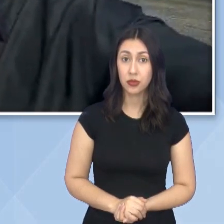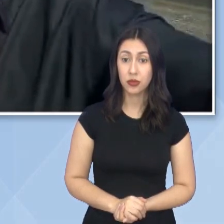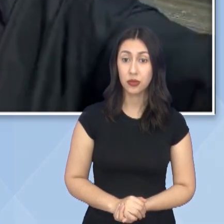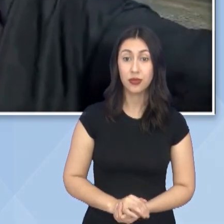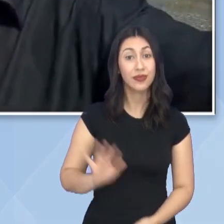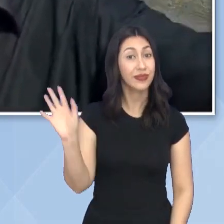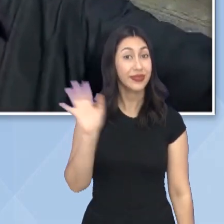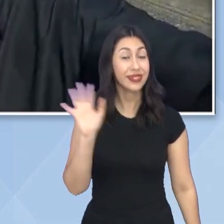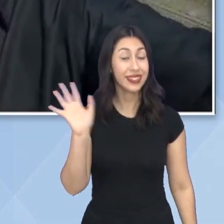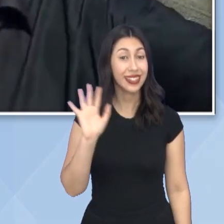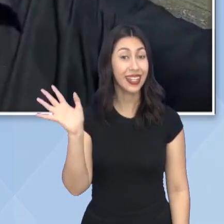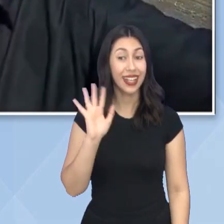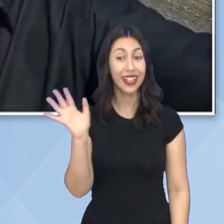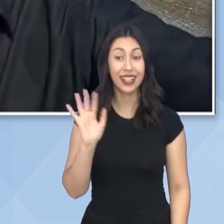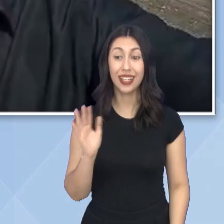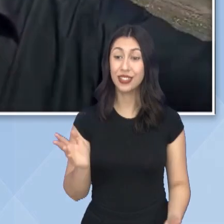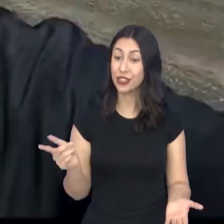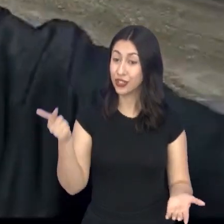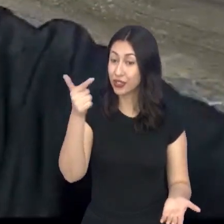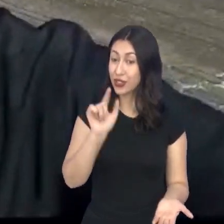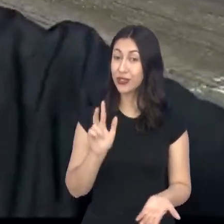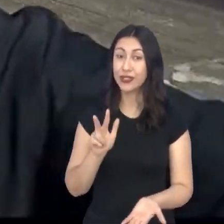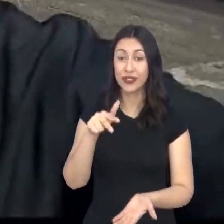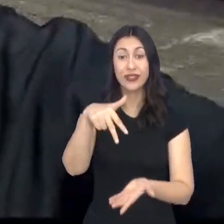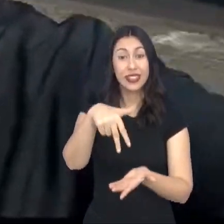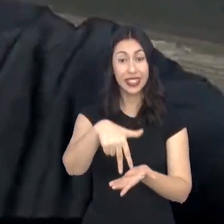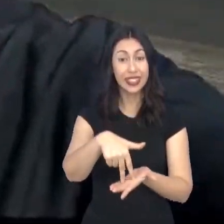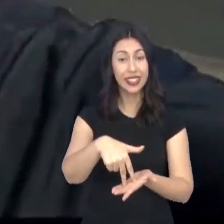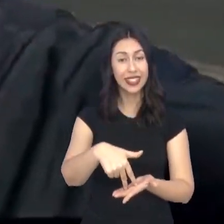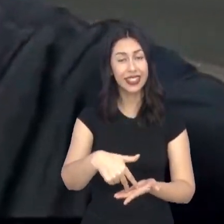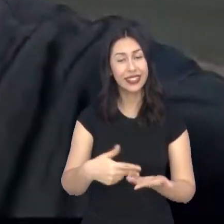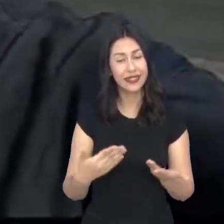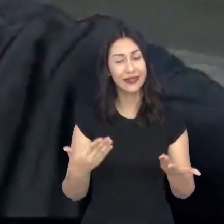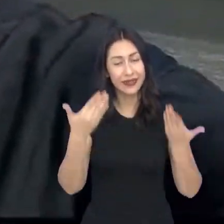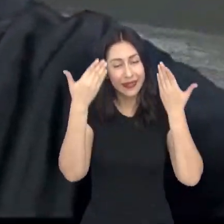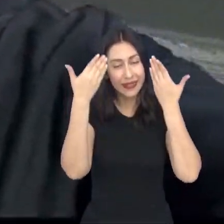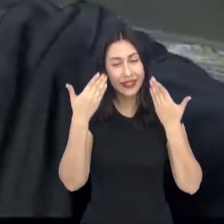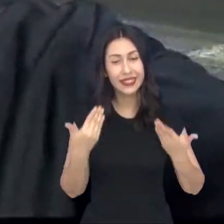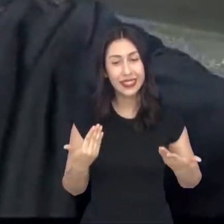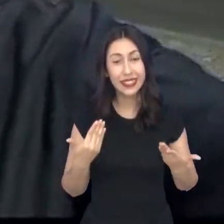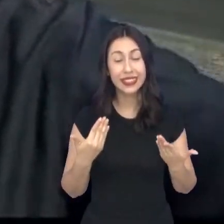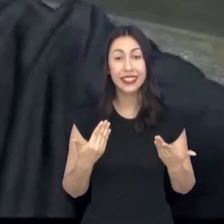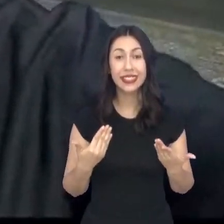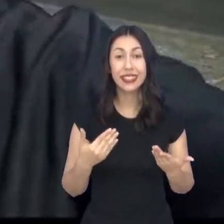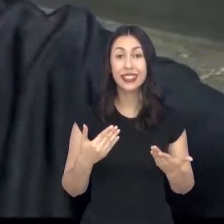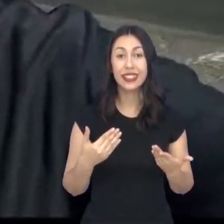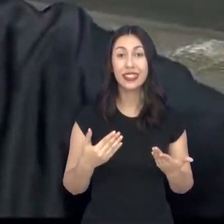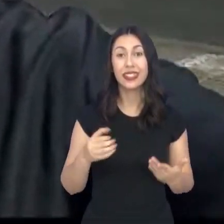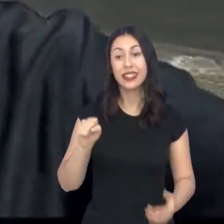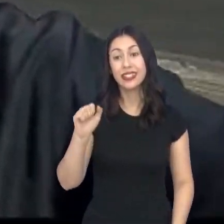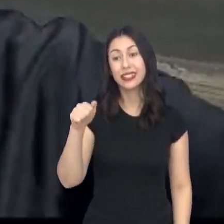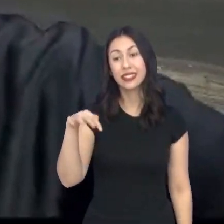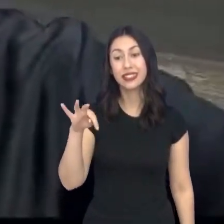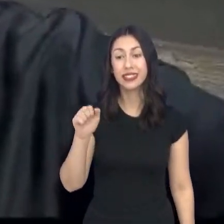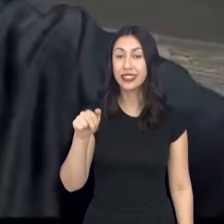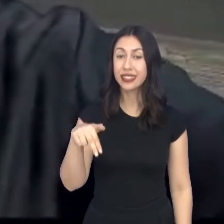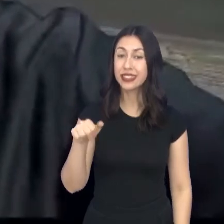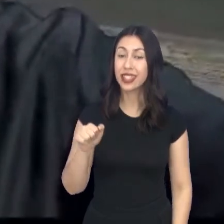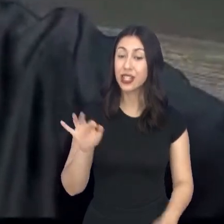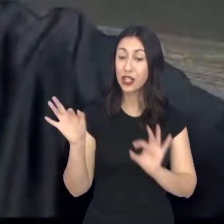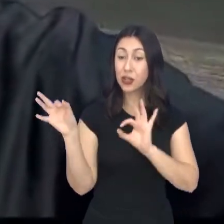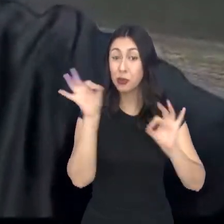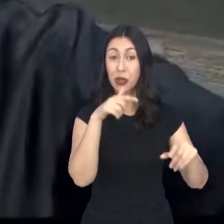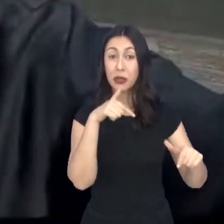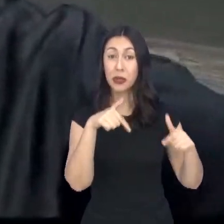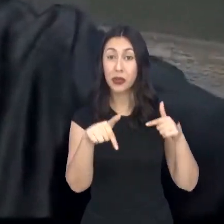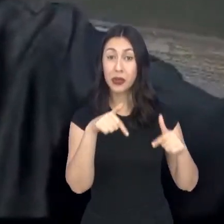Olá, meus amigos, chegando mais uma vez aqui com vocês, o amigo Roberto Chagas. Nós estamos em Santana, acompanhando o trabalho que está sendo